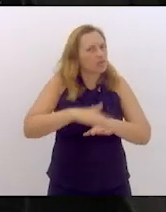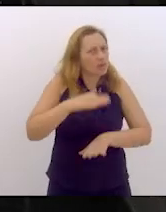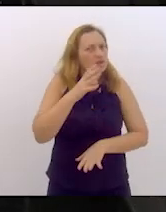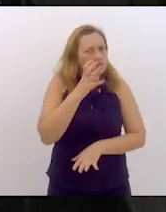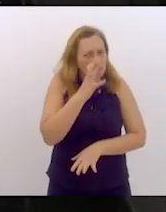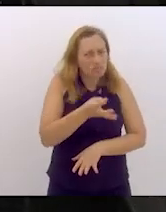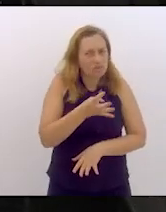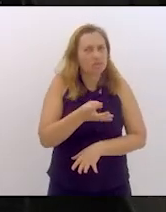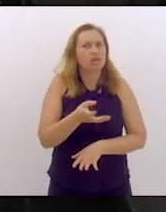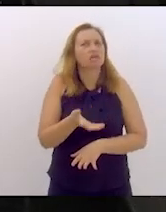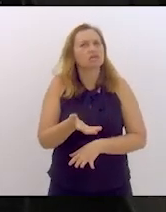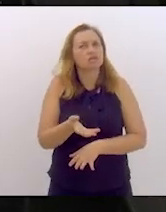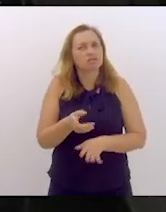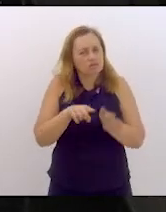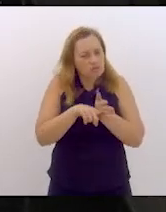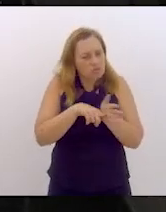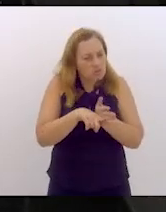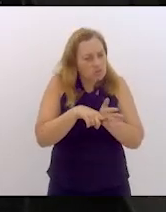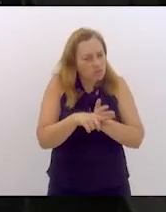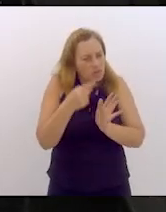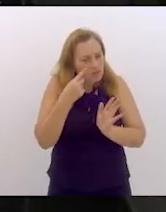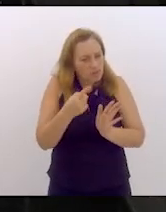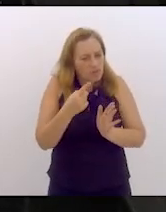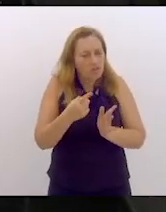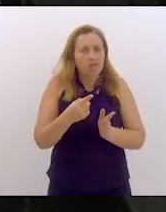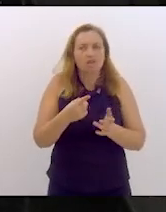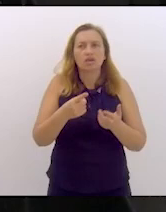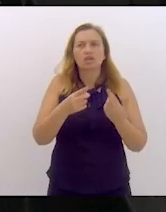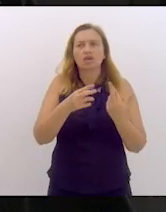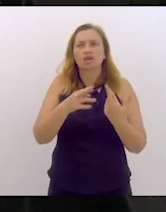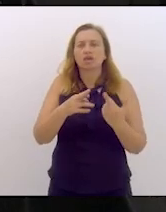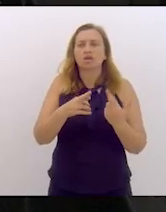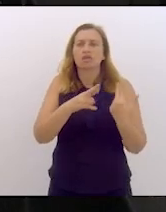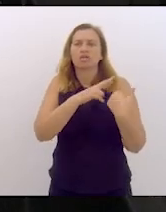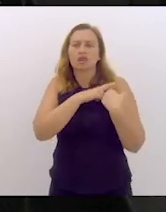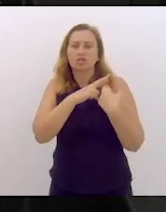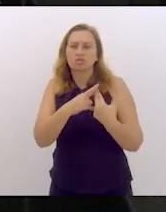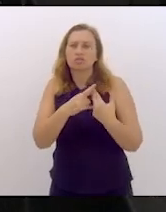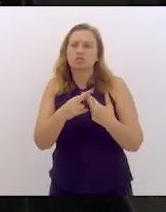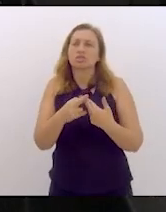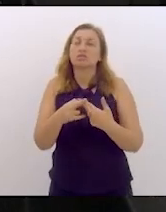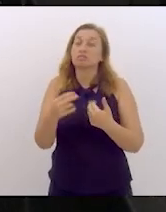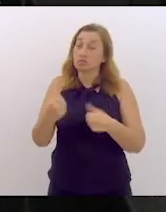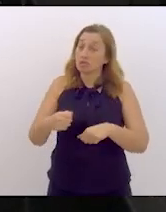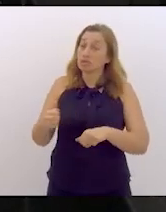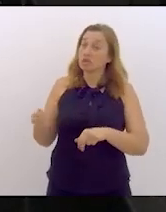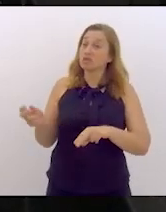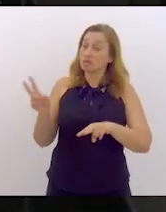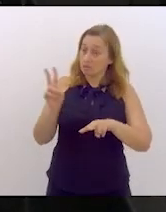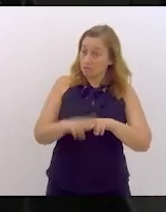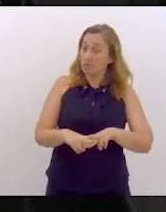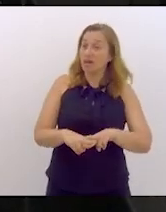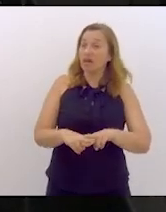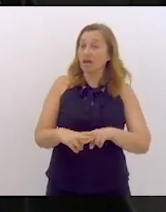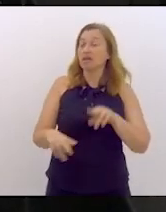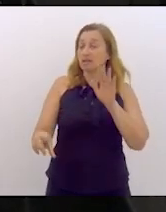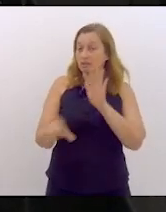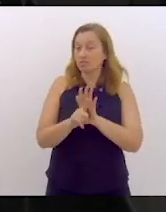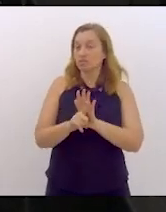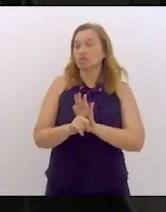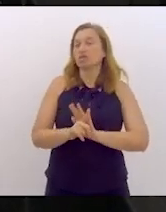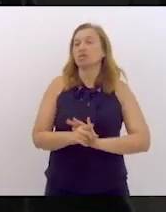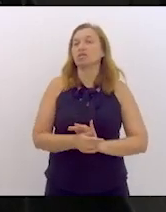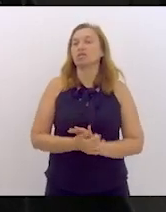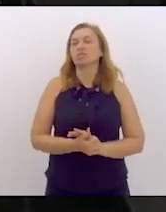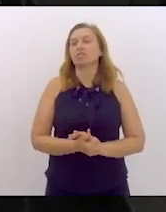denunciadas investigadas apuradas e seus responsáveis devem pagar no mais absoluto Rigor da lei Mas eu